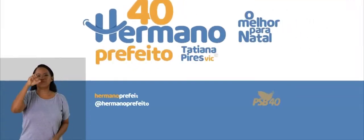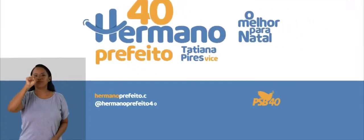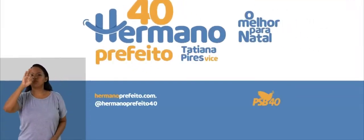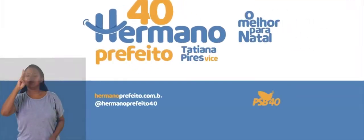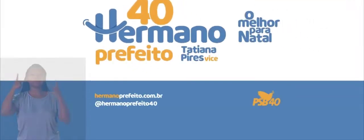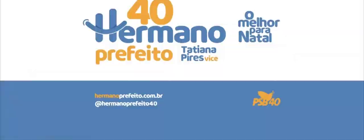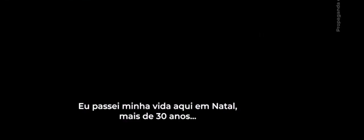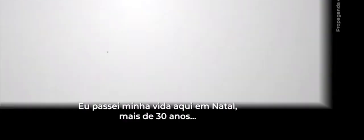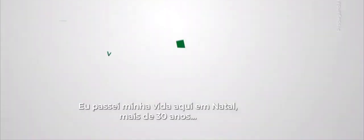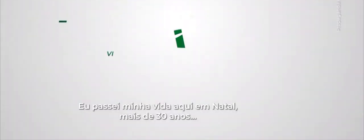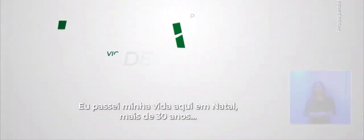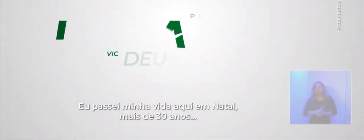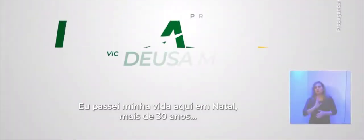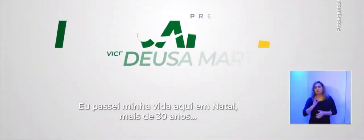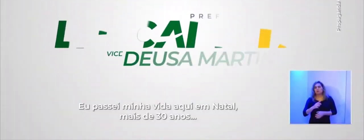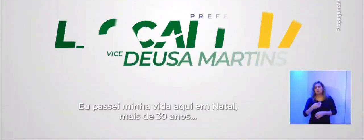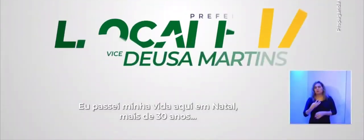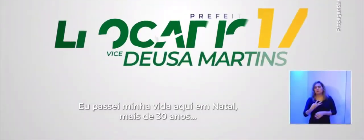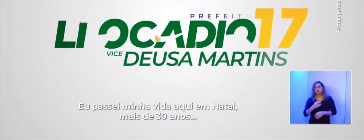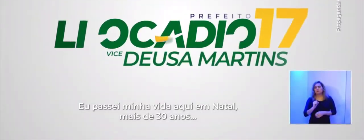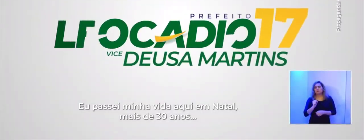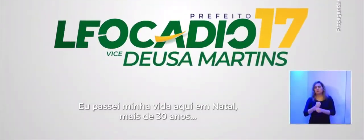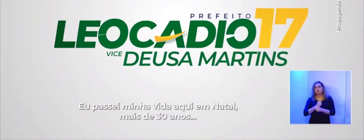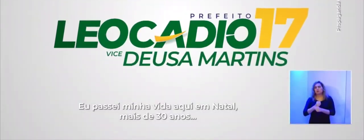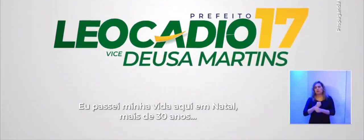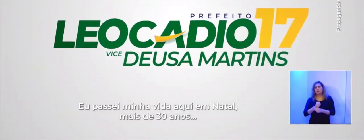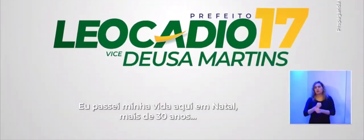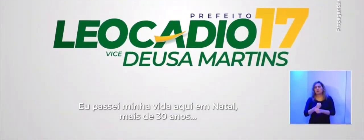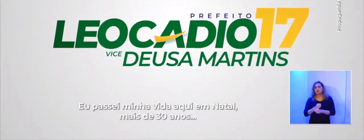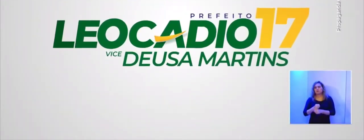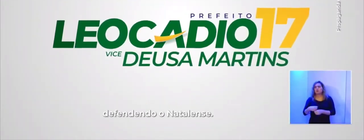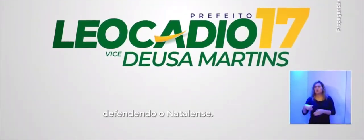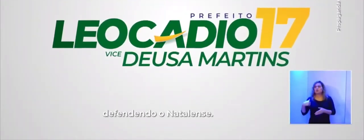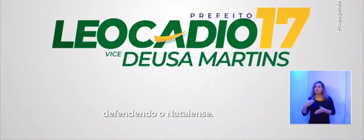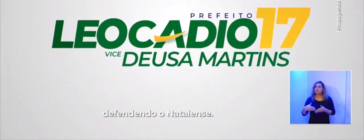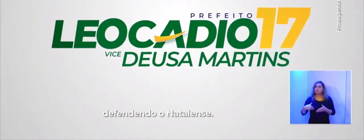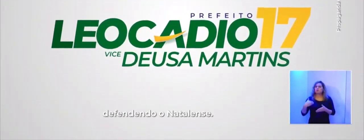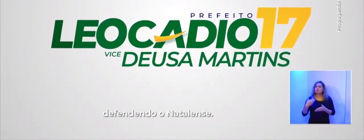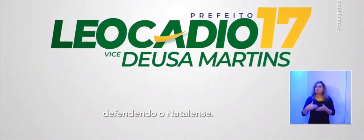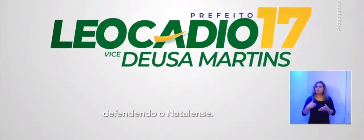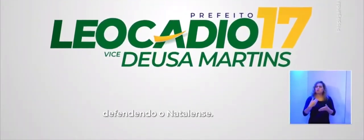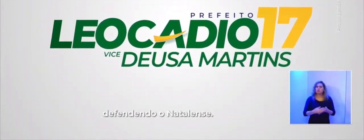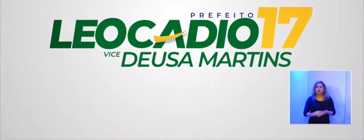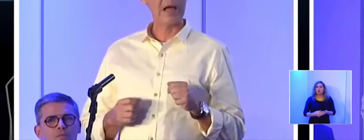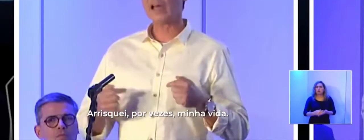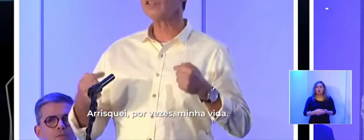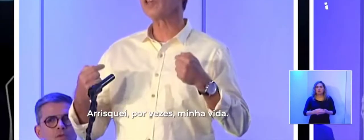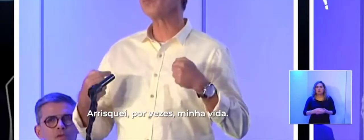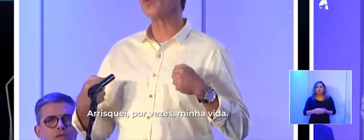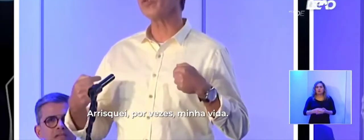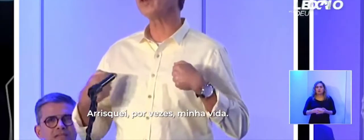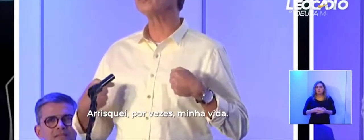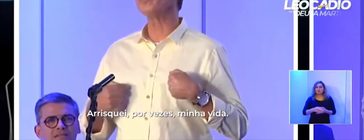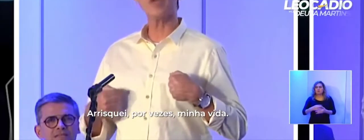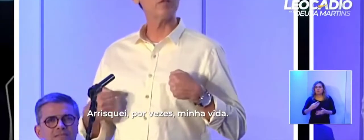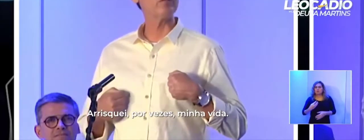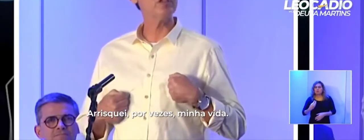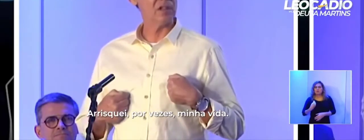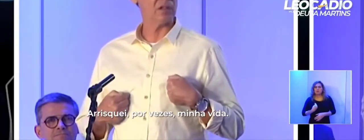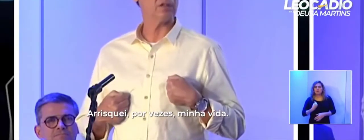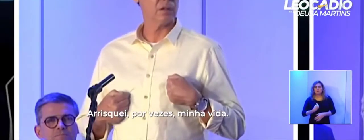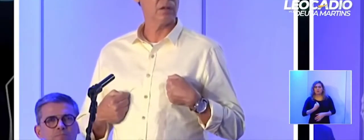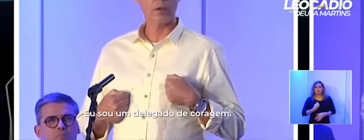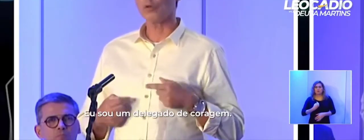é PSB. Eu passei minha vida aqui em Natal, mais de 30 anos, defendendo o natalense. Arrisquei por vezes